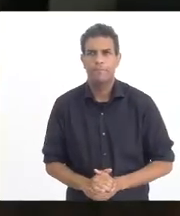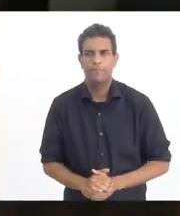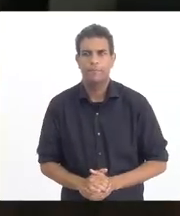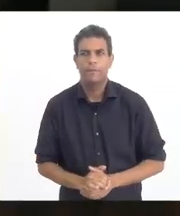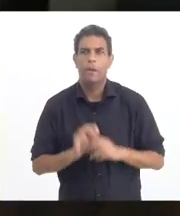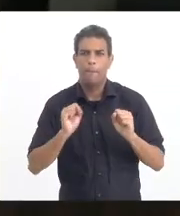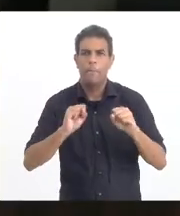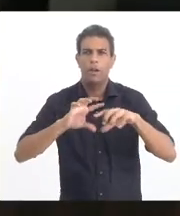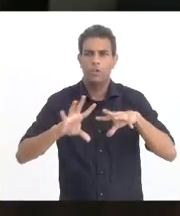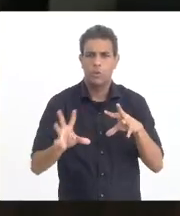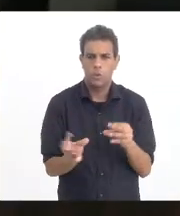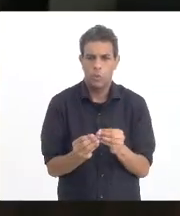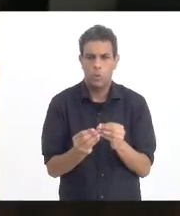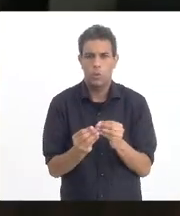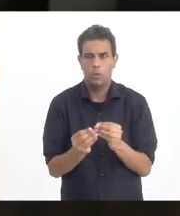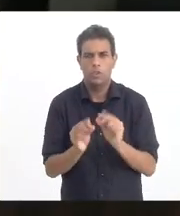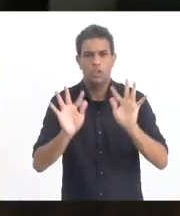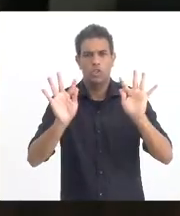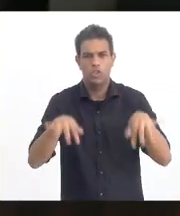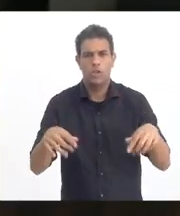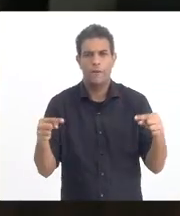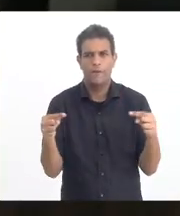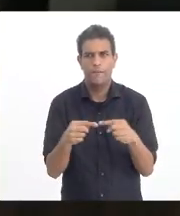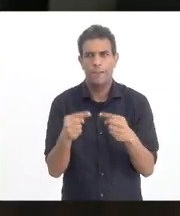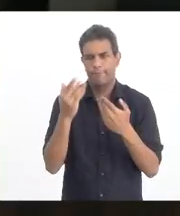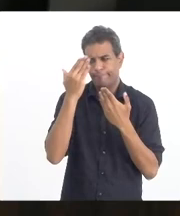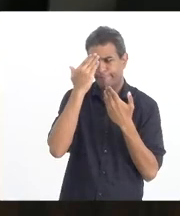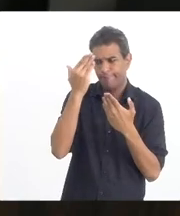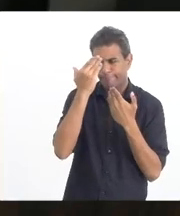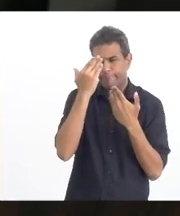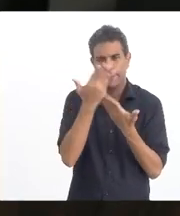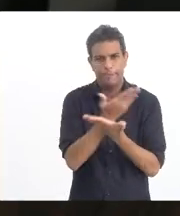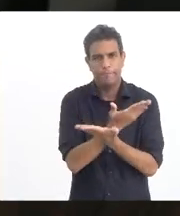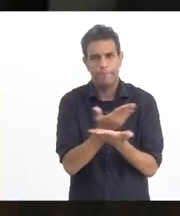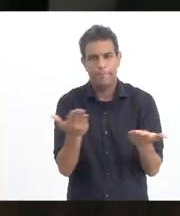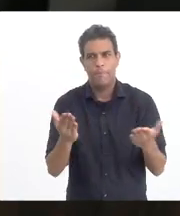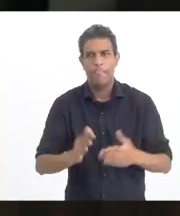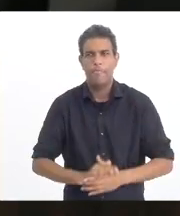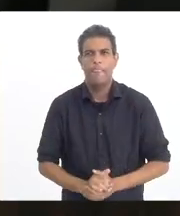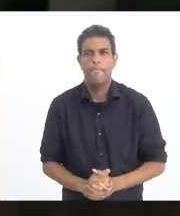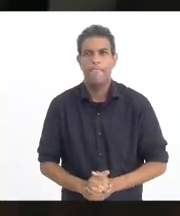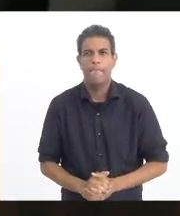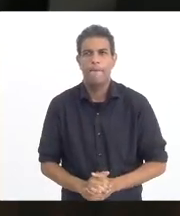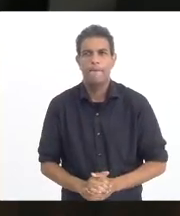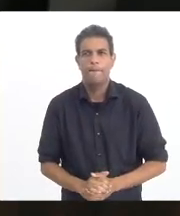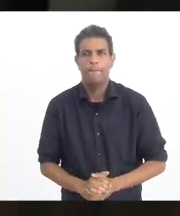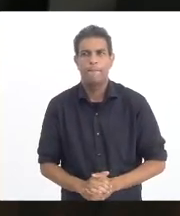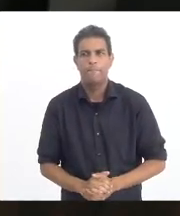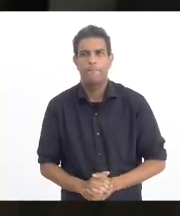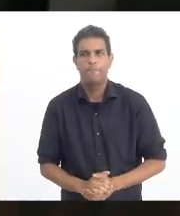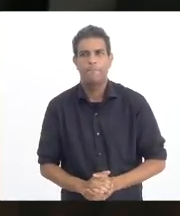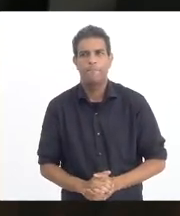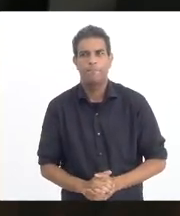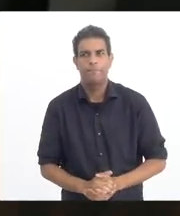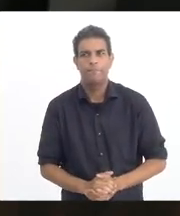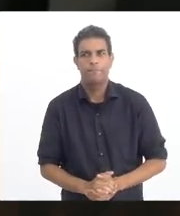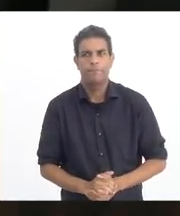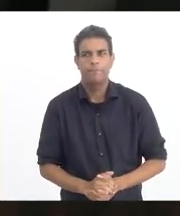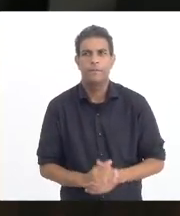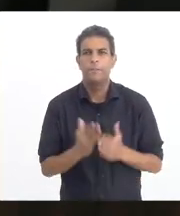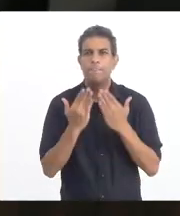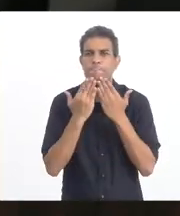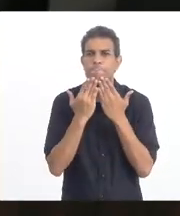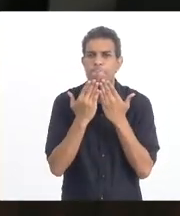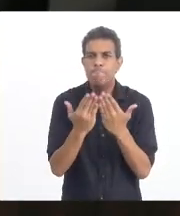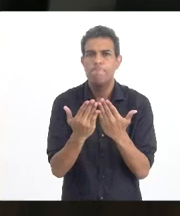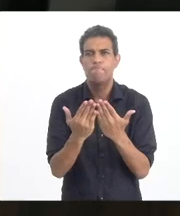Pode concluir, coronel, por gentileza. Não, está concluído. Já concluiu, quero agradecer. Deixa, nós vamos fazer o seguinte, eu vou pedir, eu